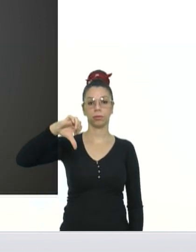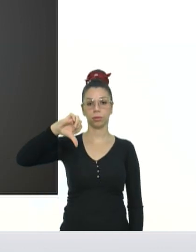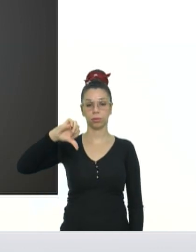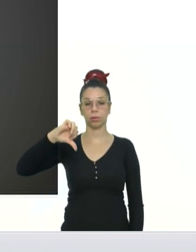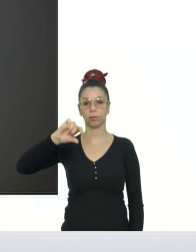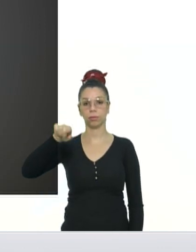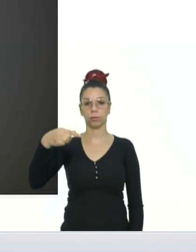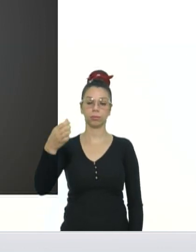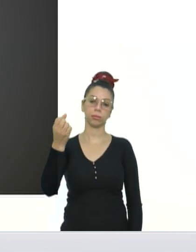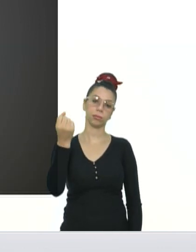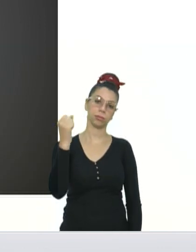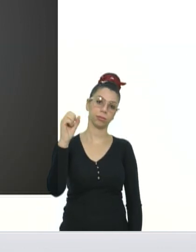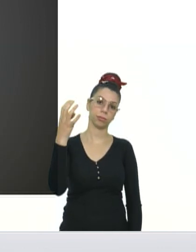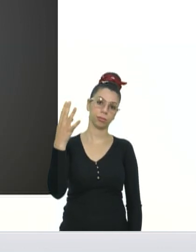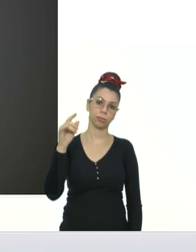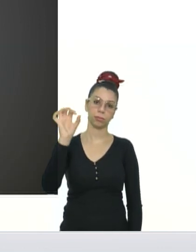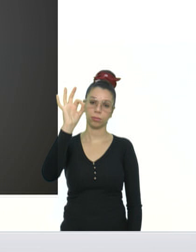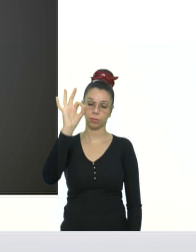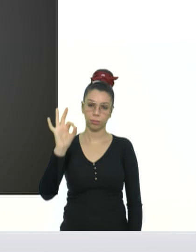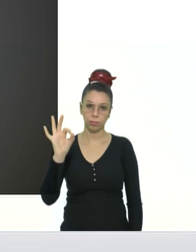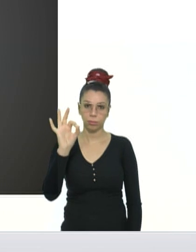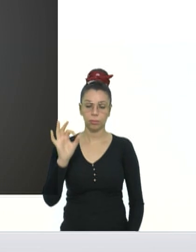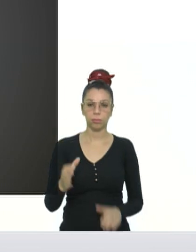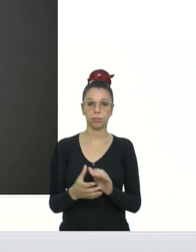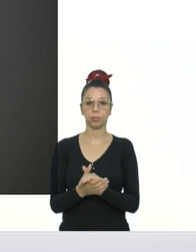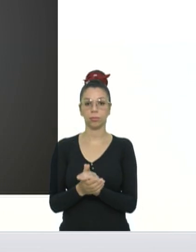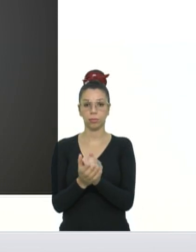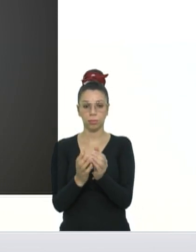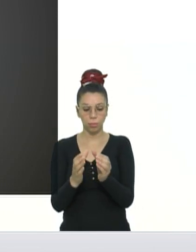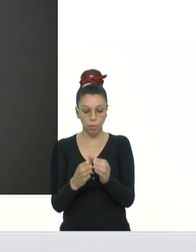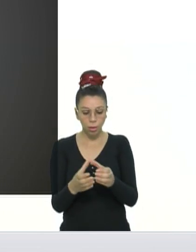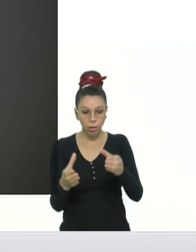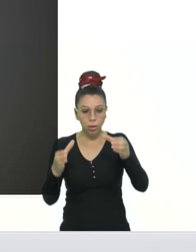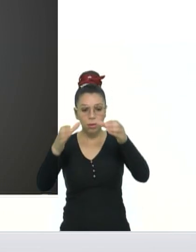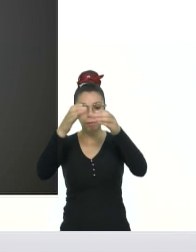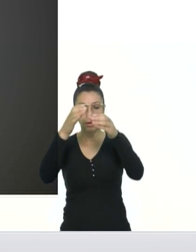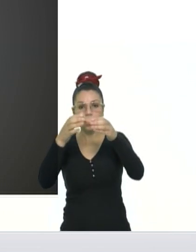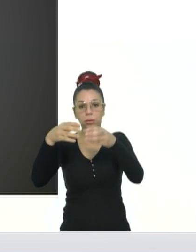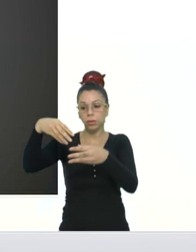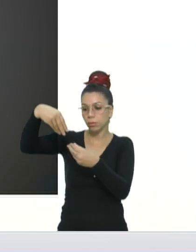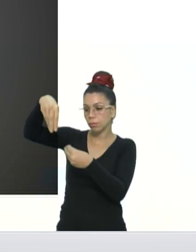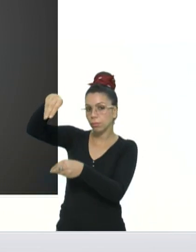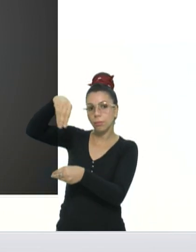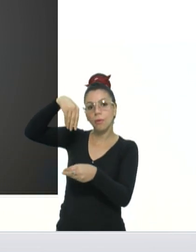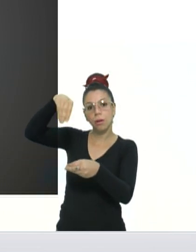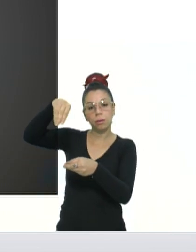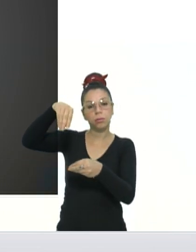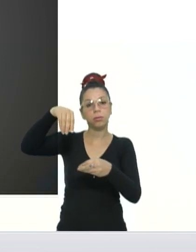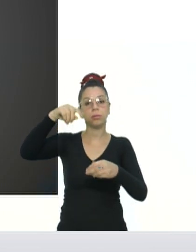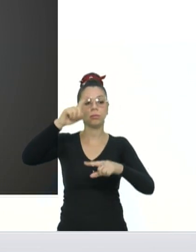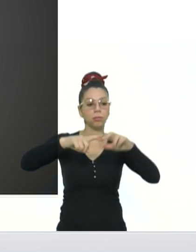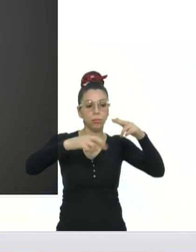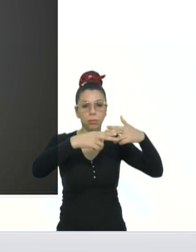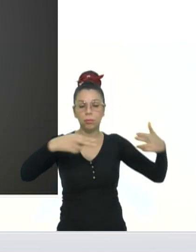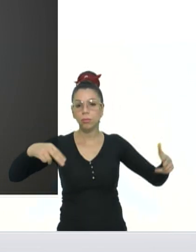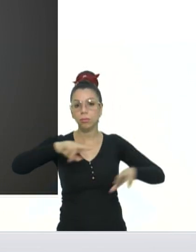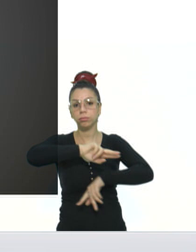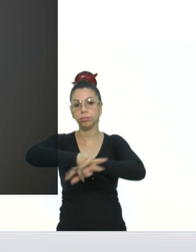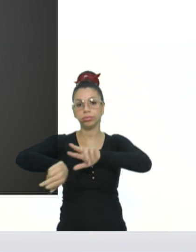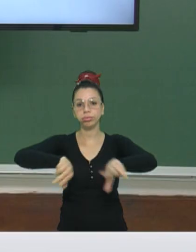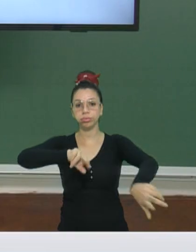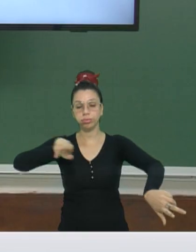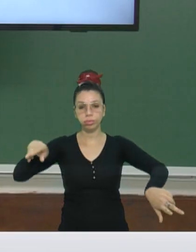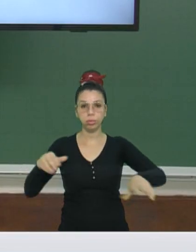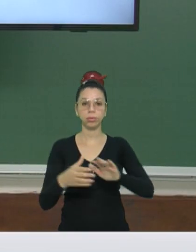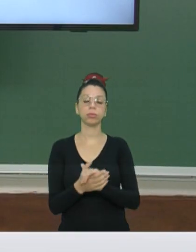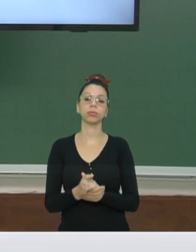29,84%, que são vasos, frascos, materiais em geral. De novo,